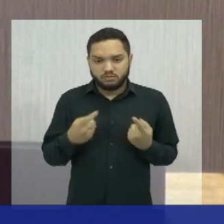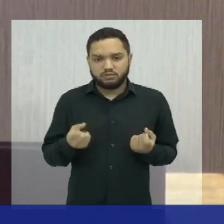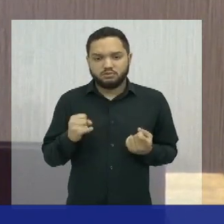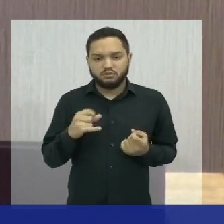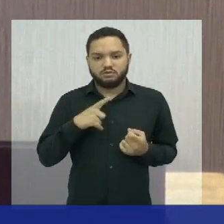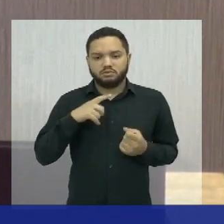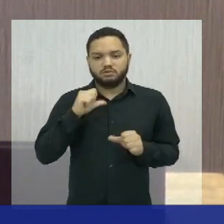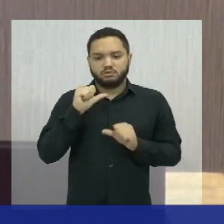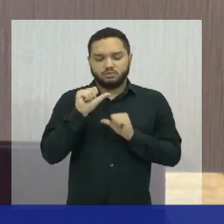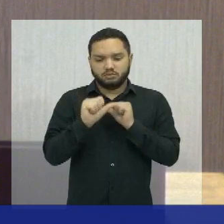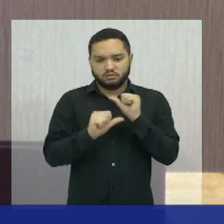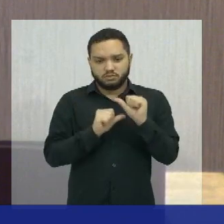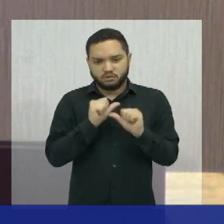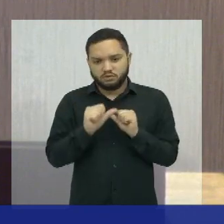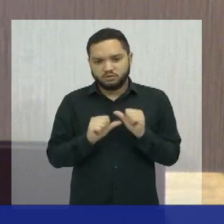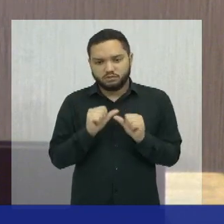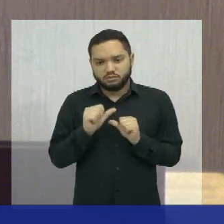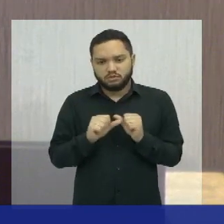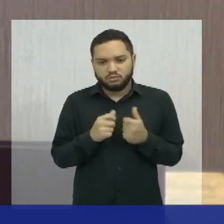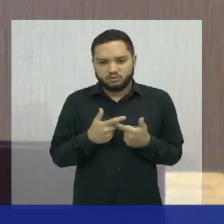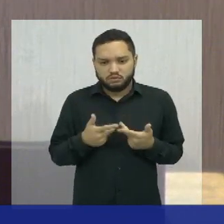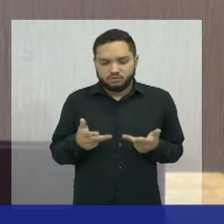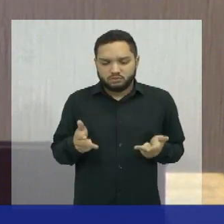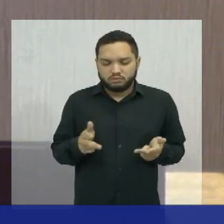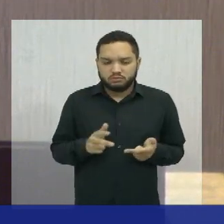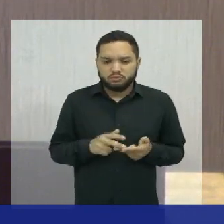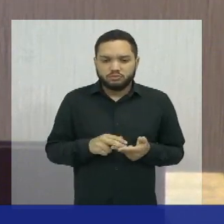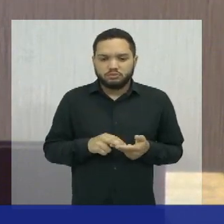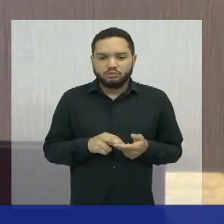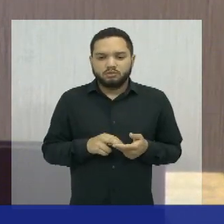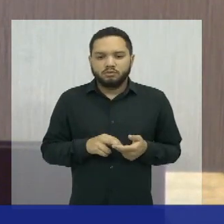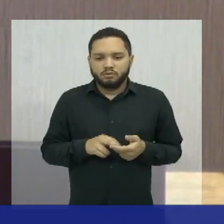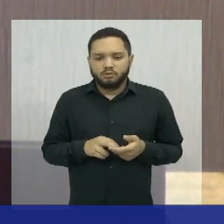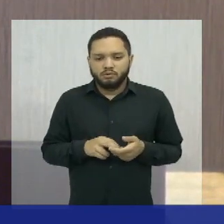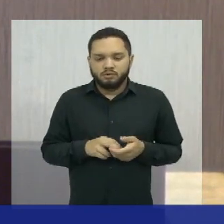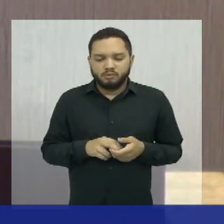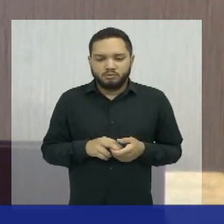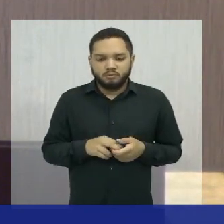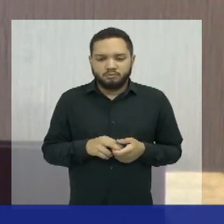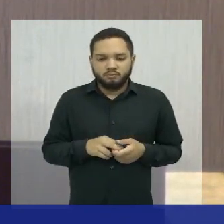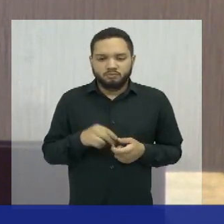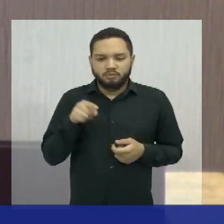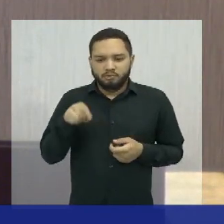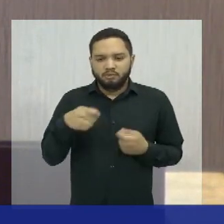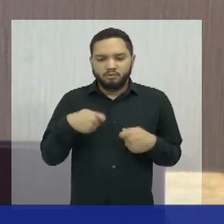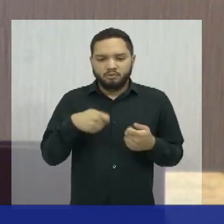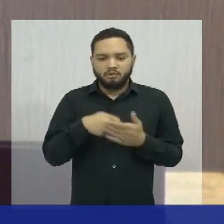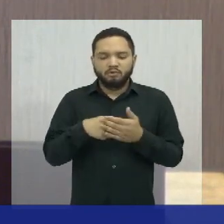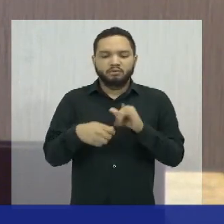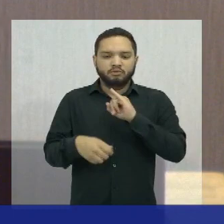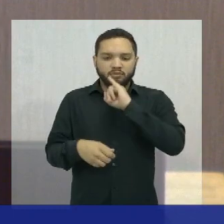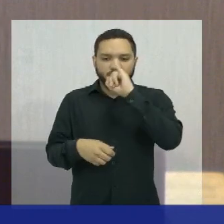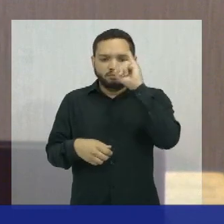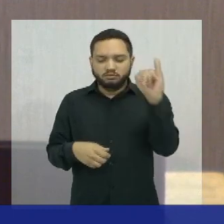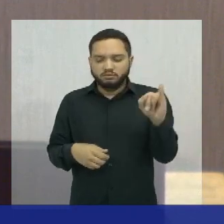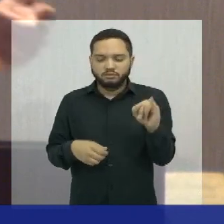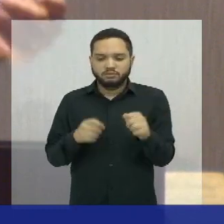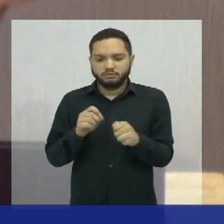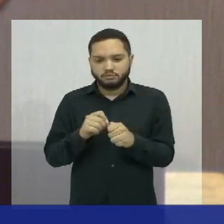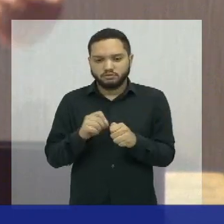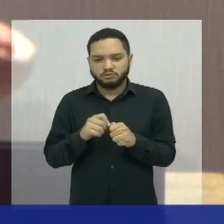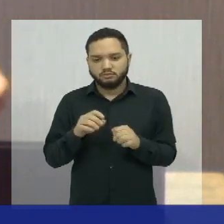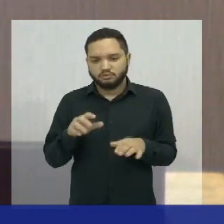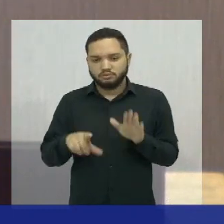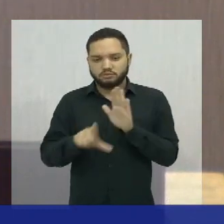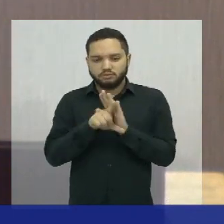faço uma alteração, aumento a área, lá eu tenho que informar para fazer isso. E as